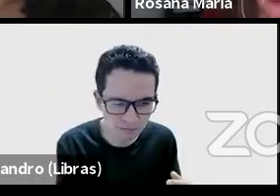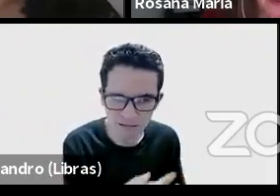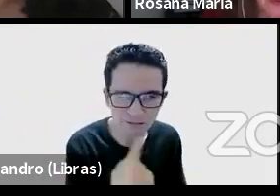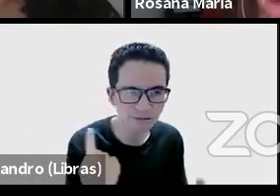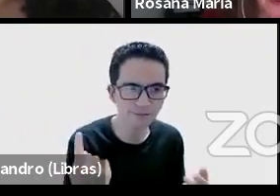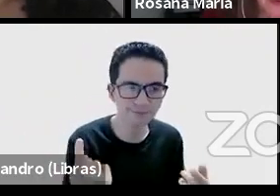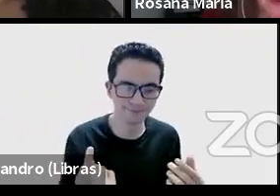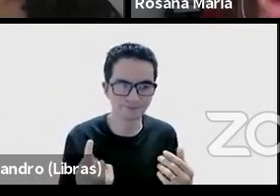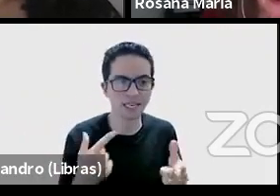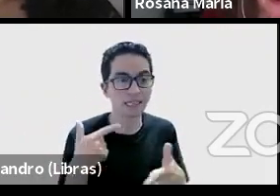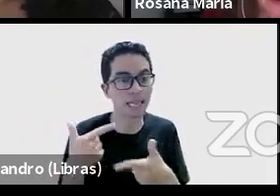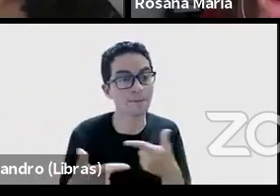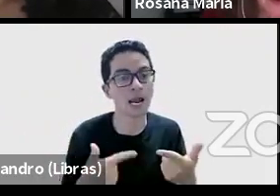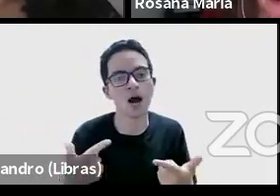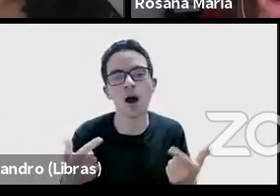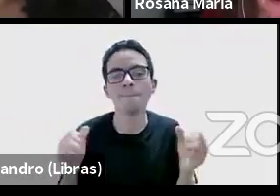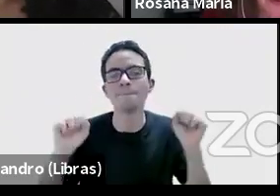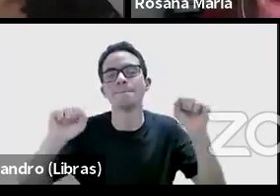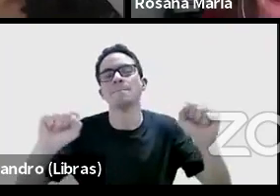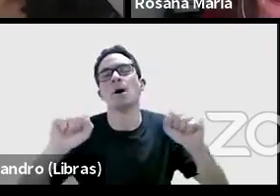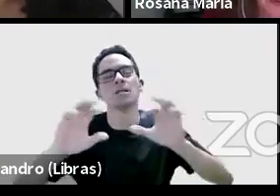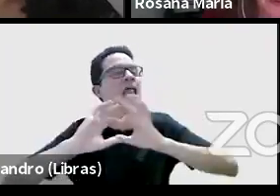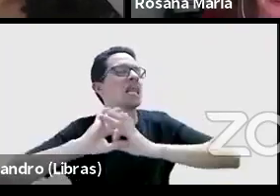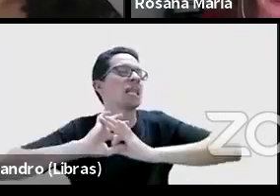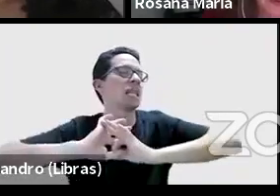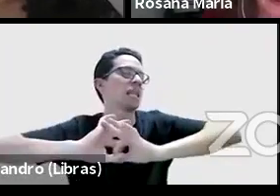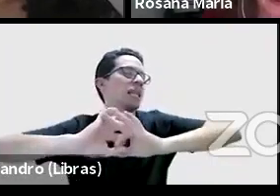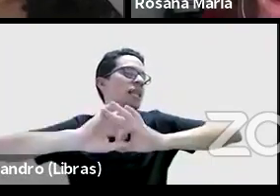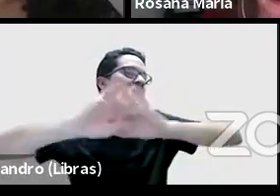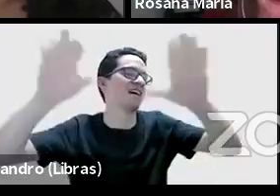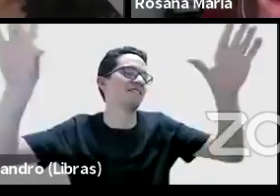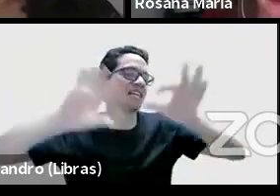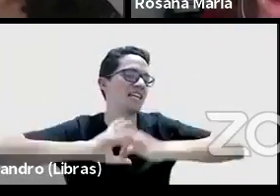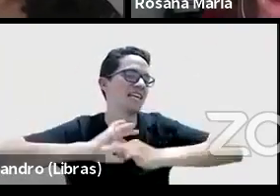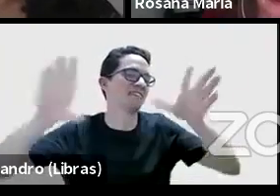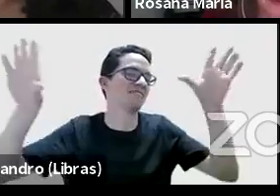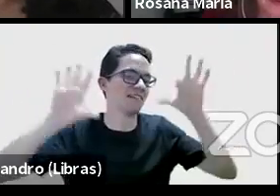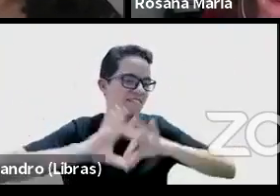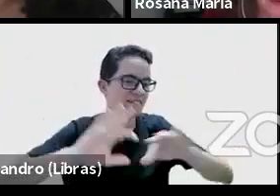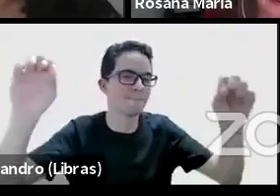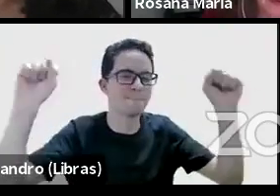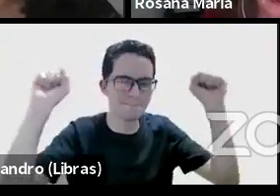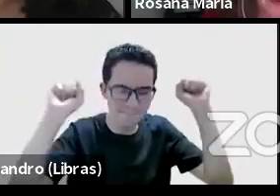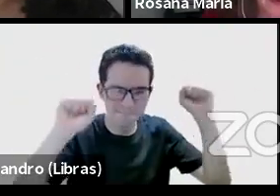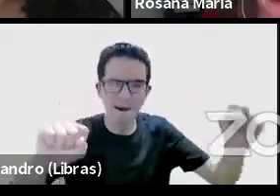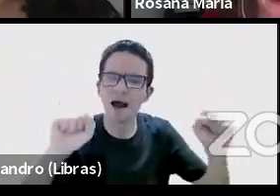Trabalhar, então, olha, está totalmente aberto.